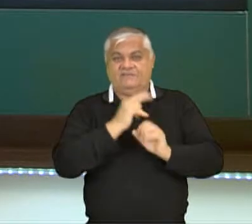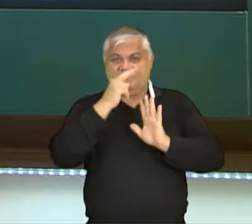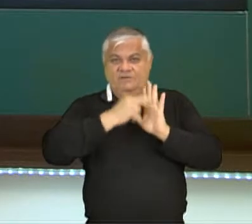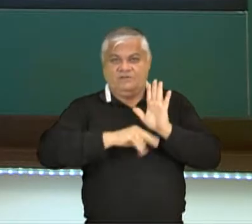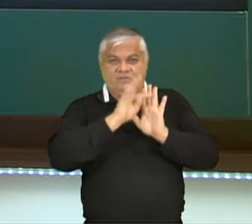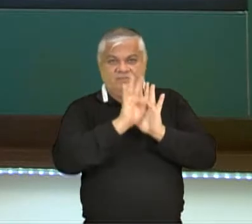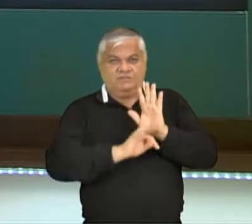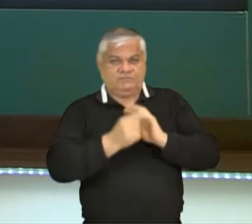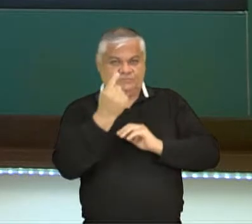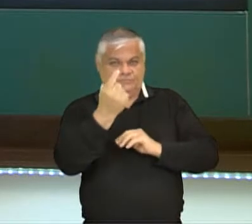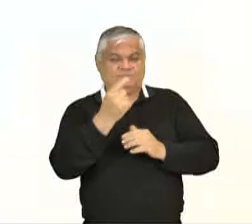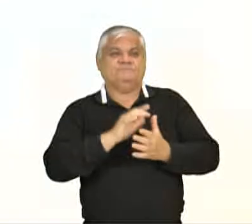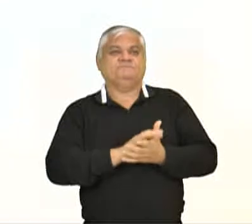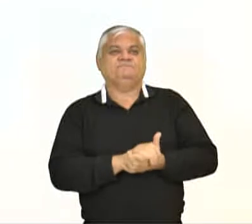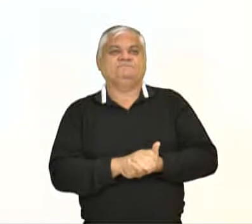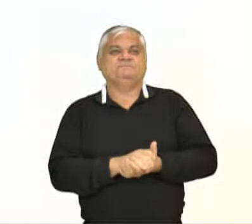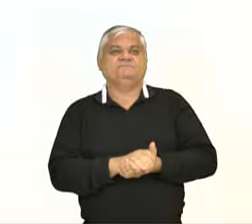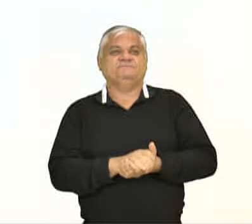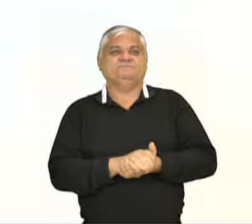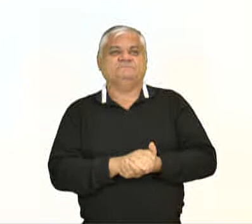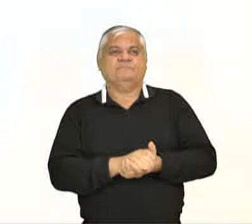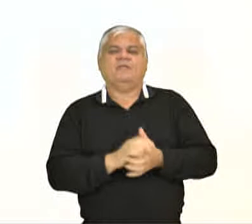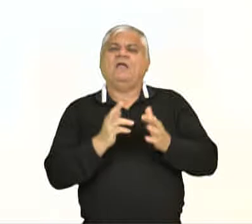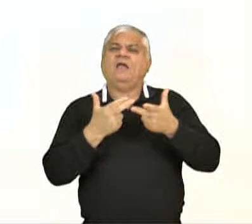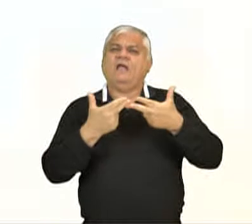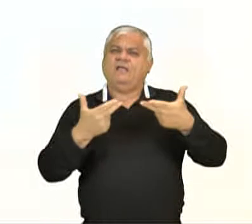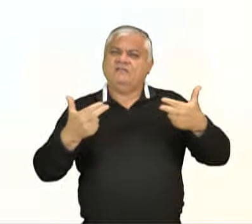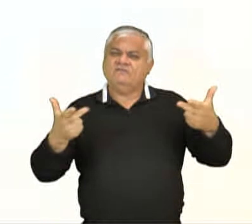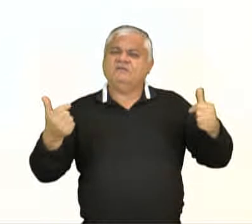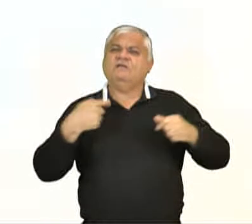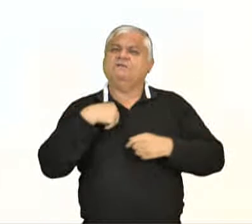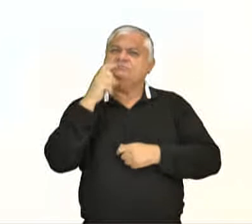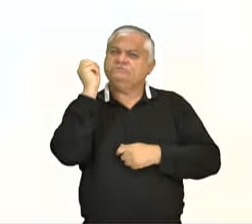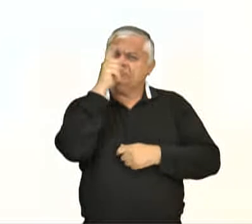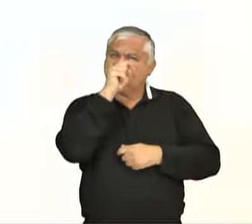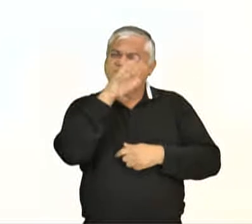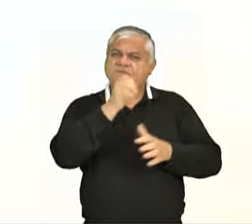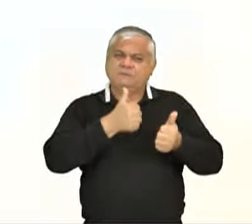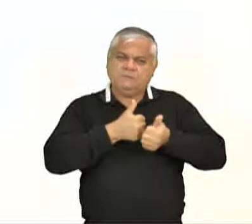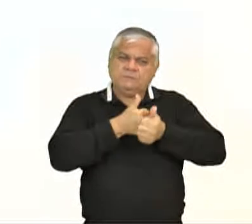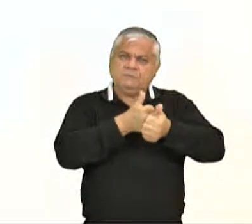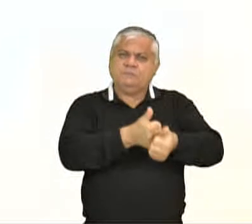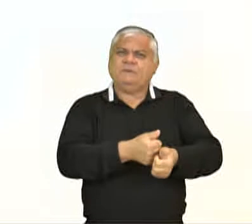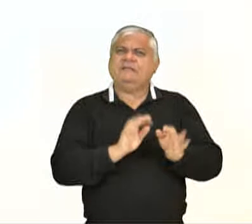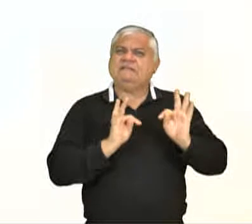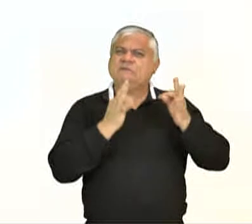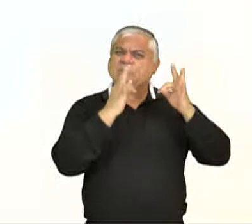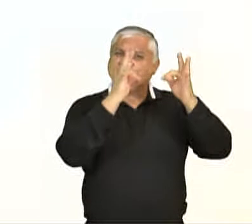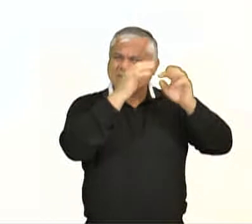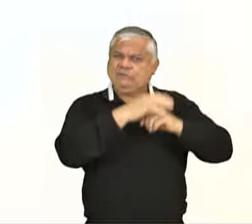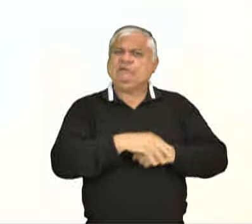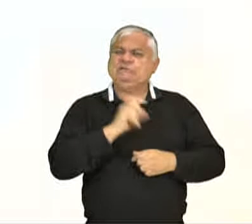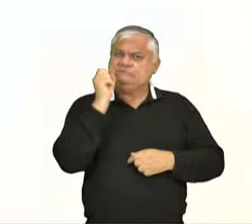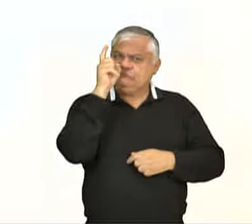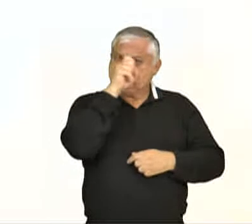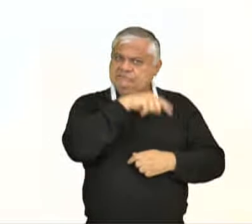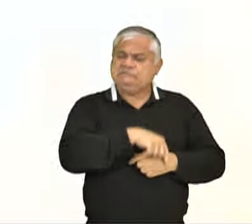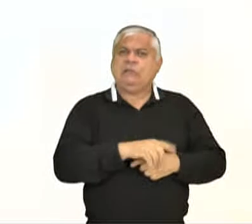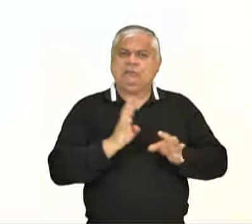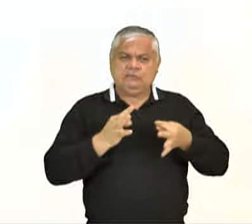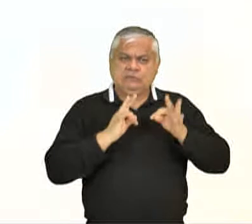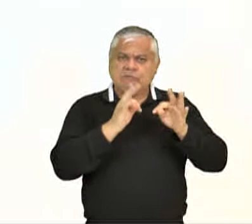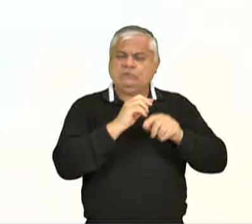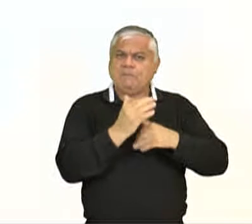pessoal, comigo aqui. Muitas vezes é até difícil acompanhar a tecnologia. A tecnologia está